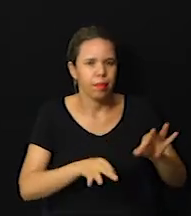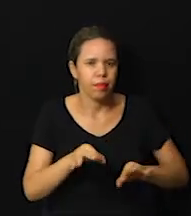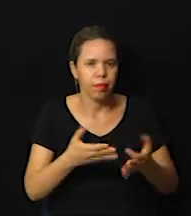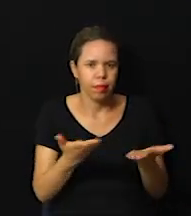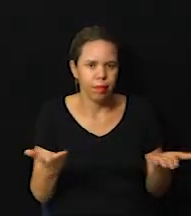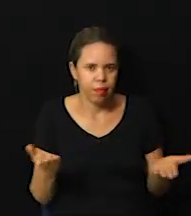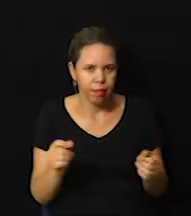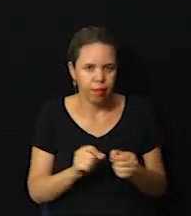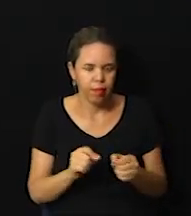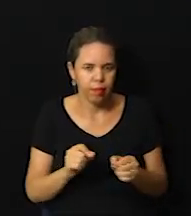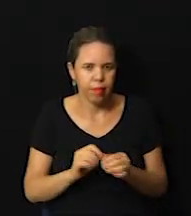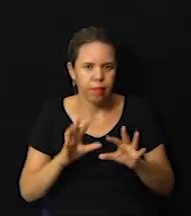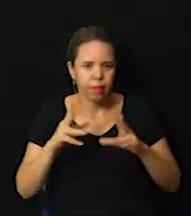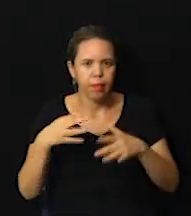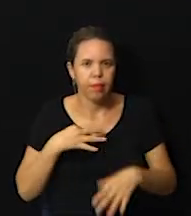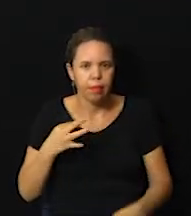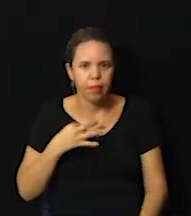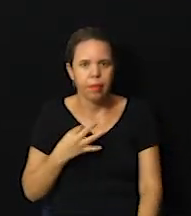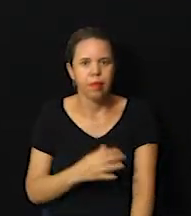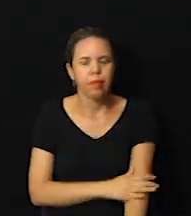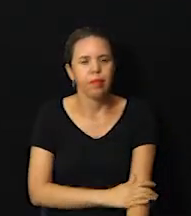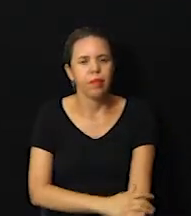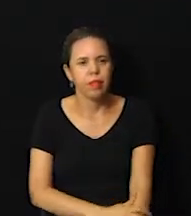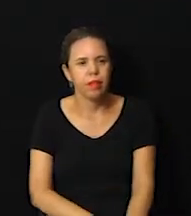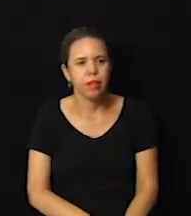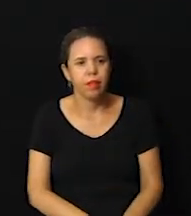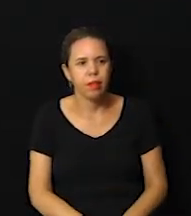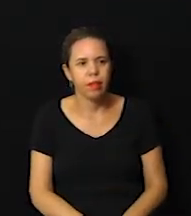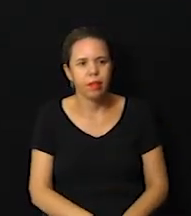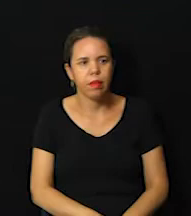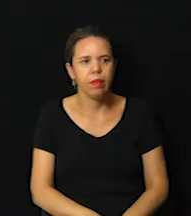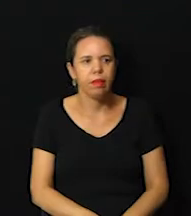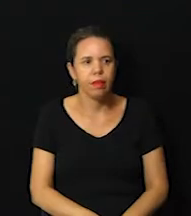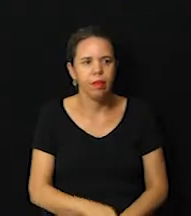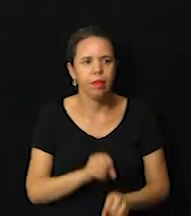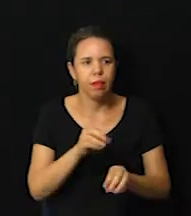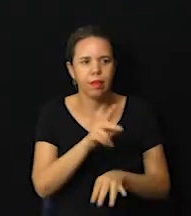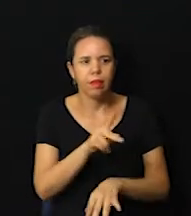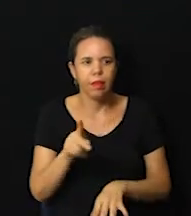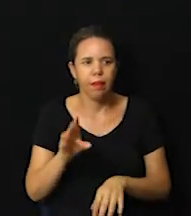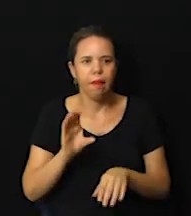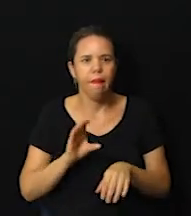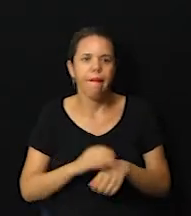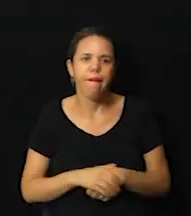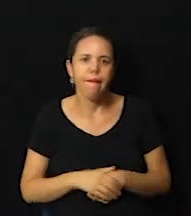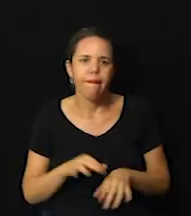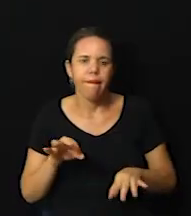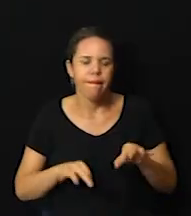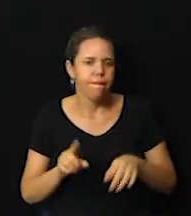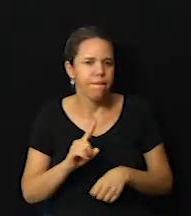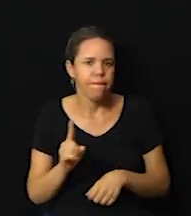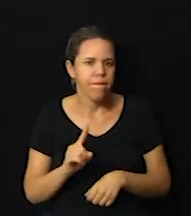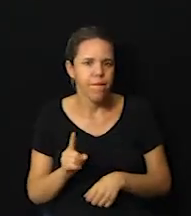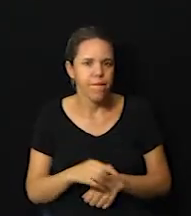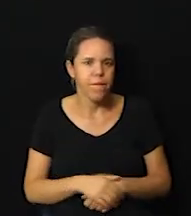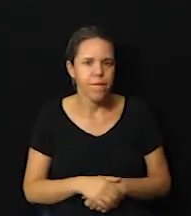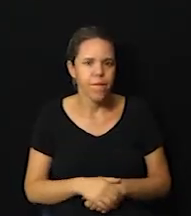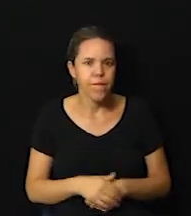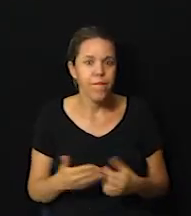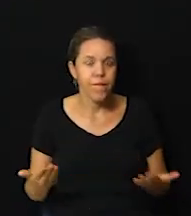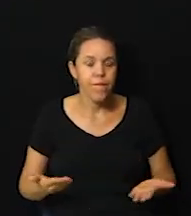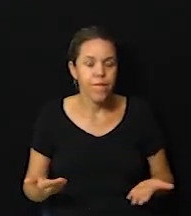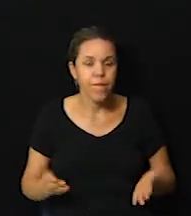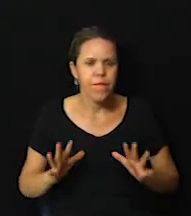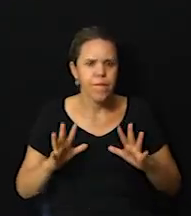vocês oferecem, todos são voluntários que ministram essas oficinas? Não, na verdade,